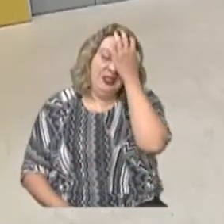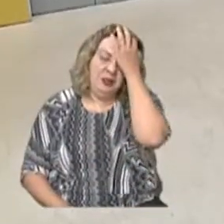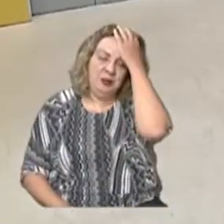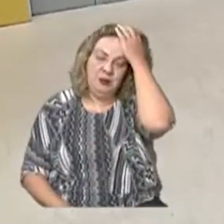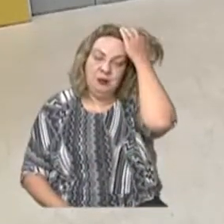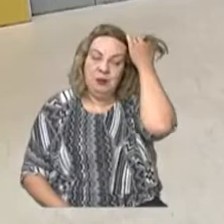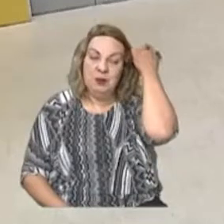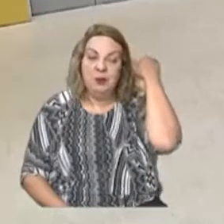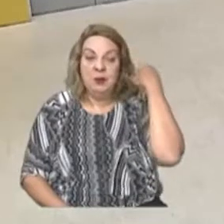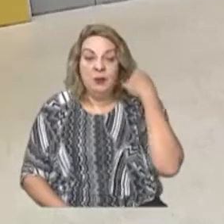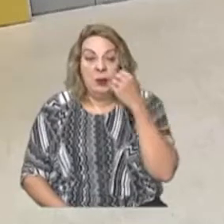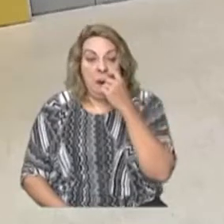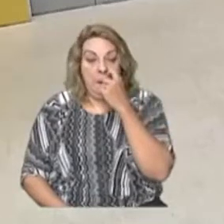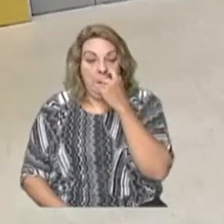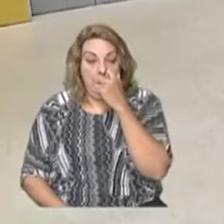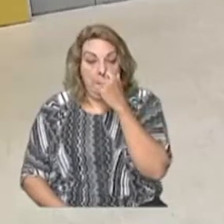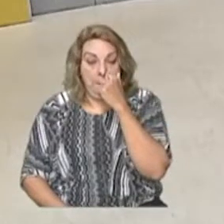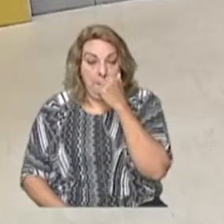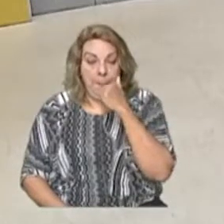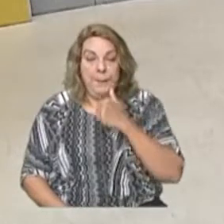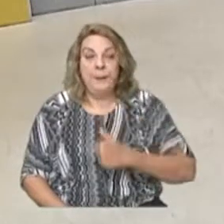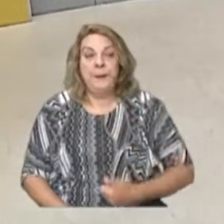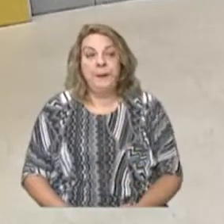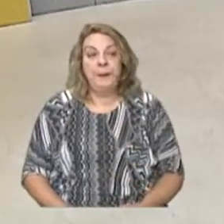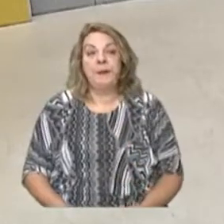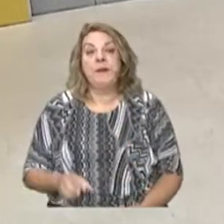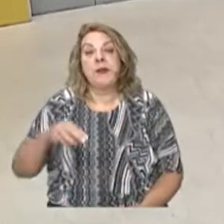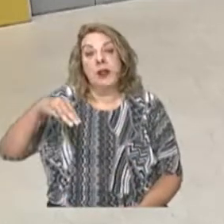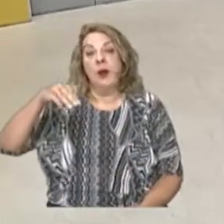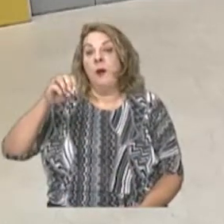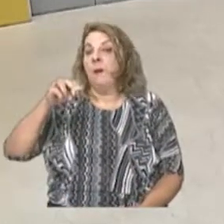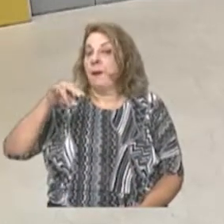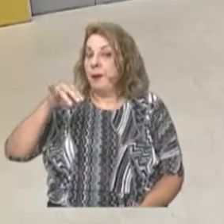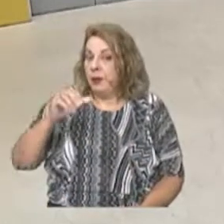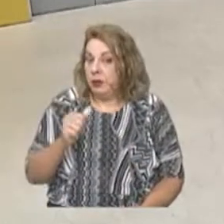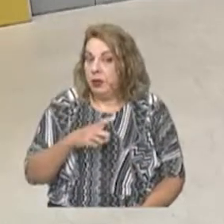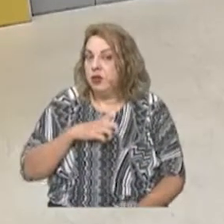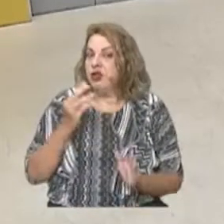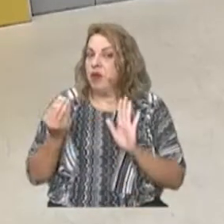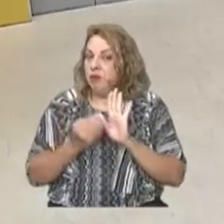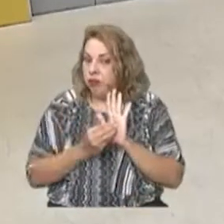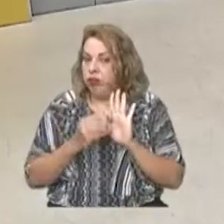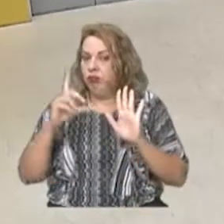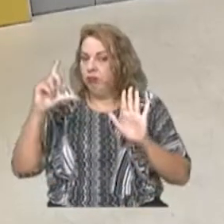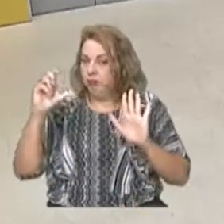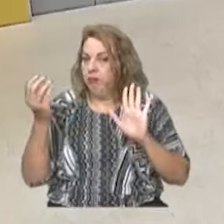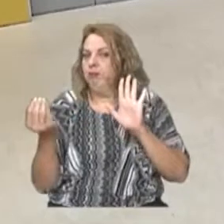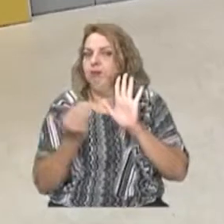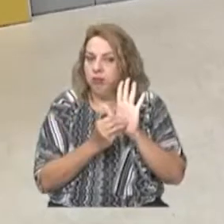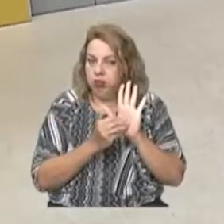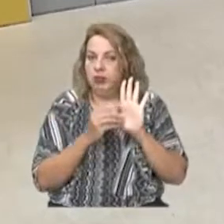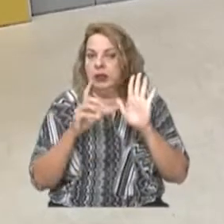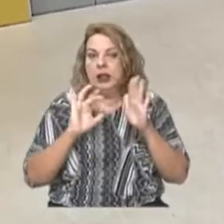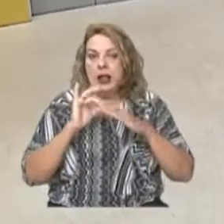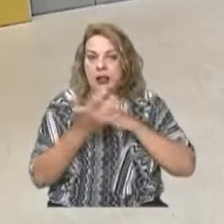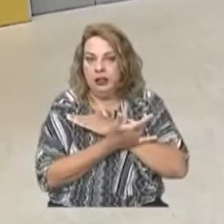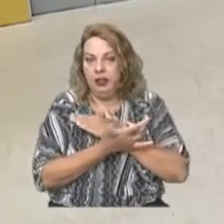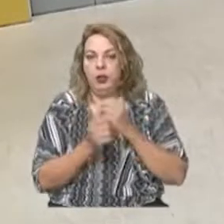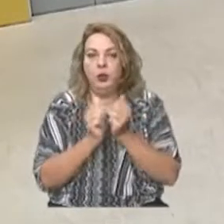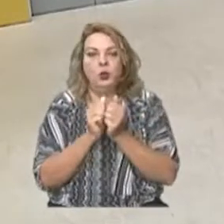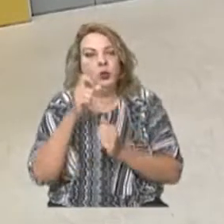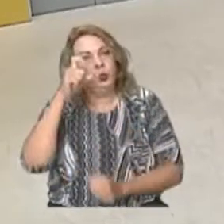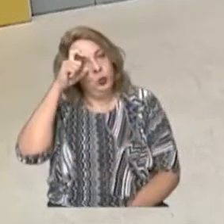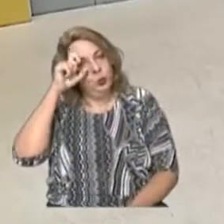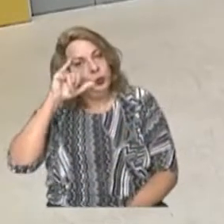de Lagarto, Eldorado FM. Mônica Santos também já registrou aqui a foto com a Jaque com o